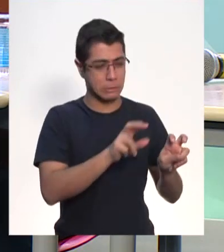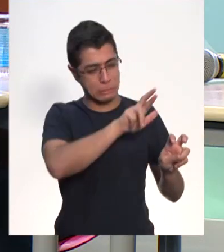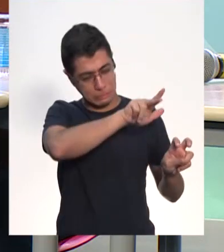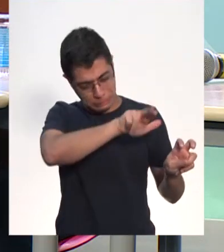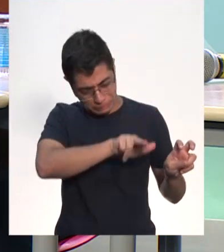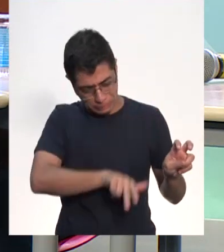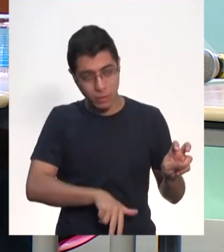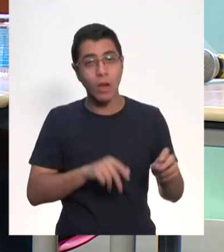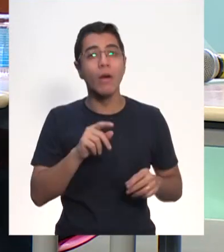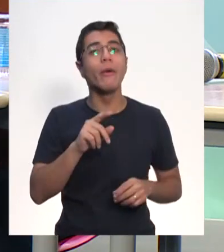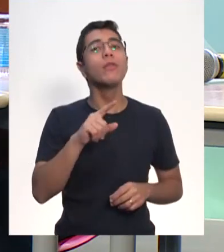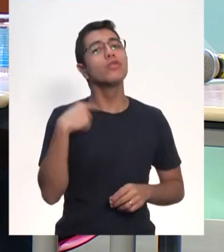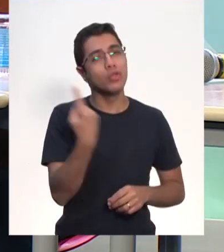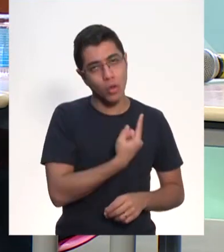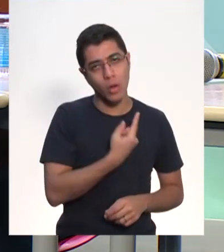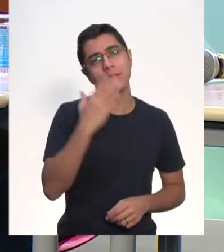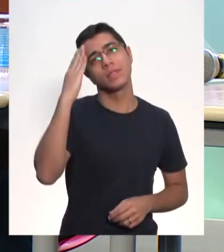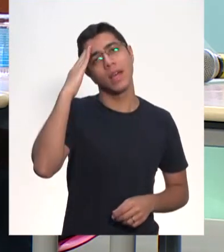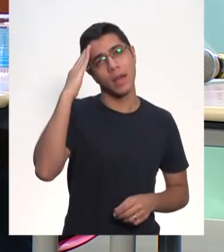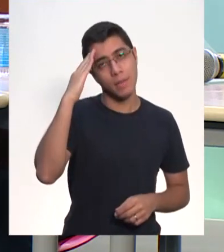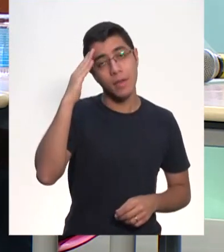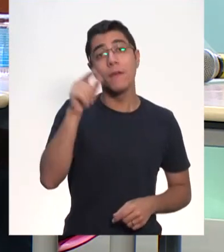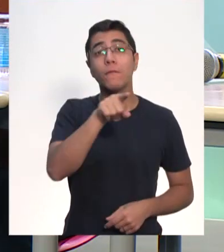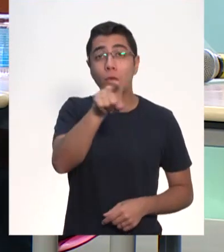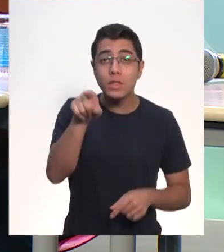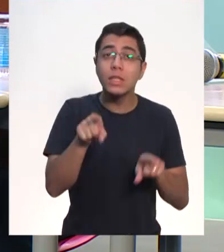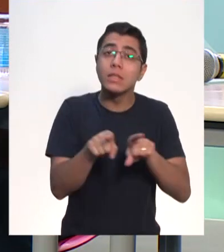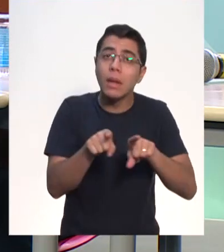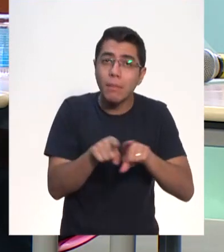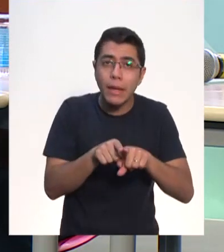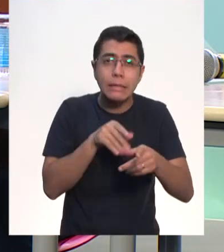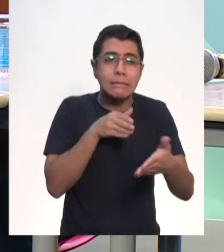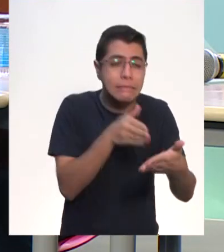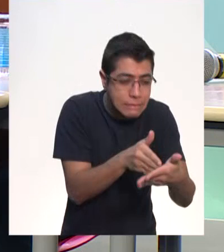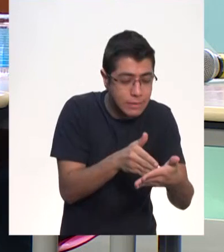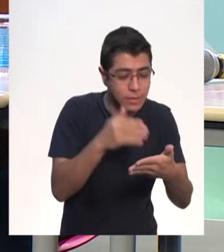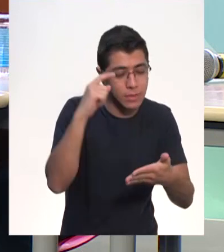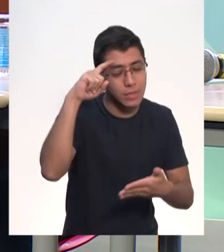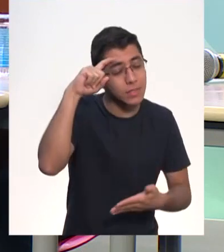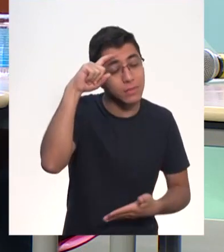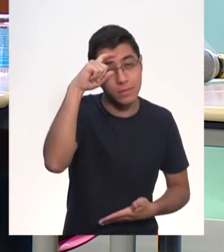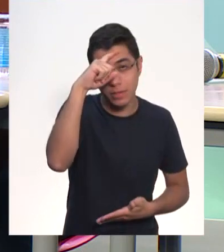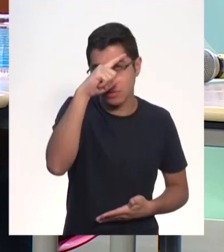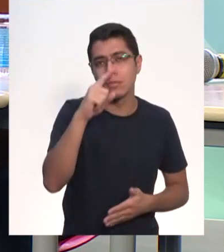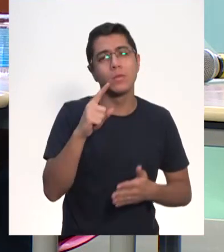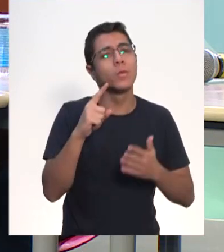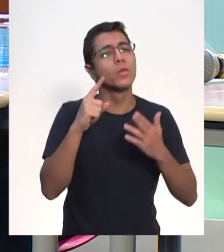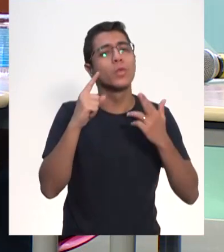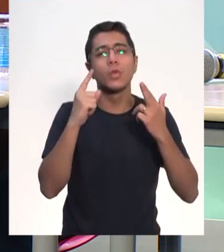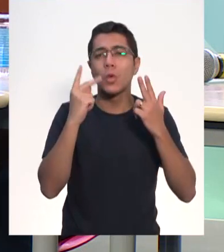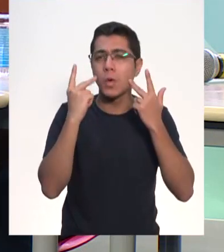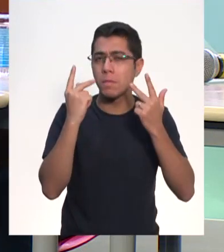sabemos que vocês também encontrarão essa dificuldade, ela é natural, né? E por